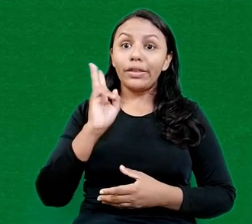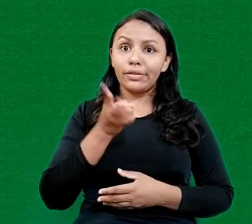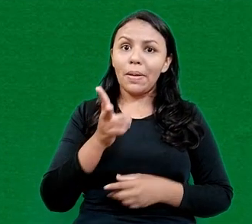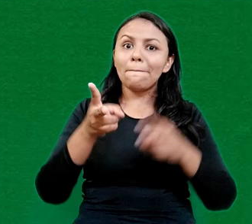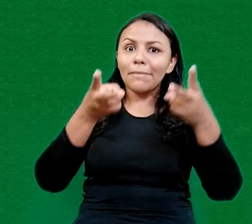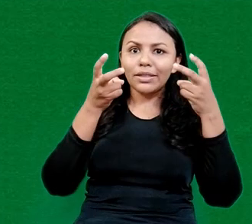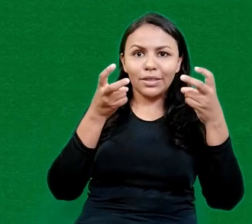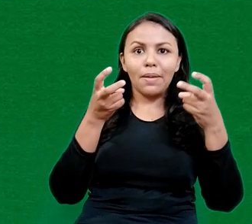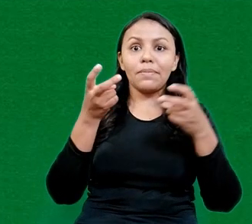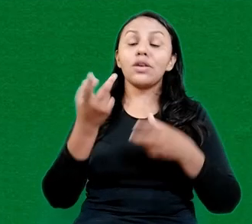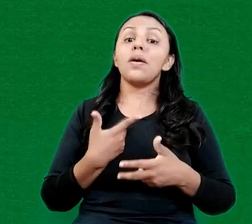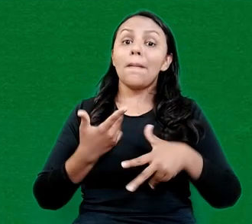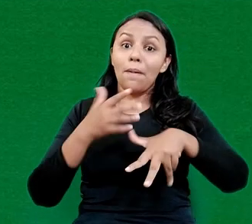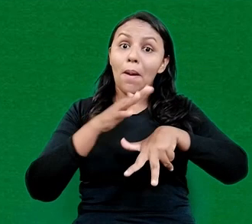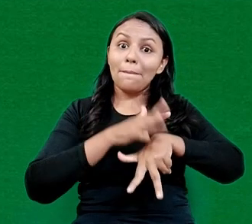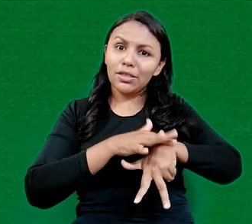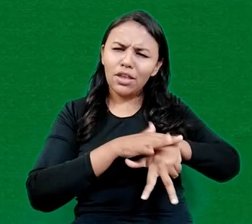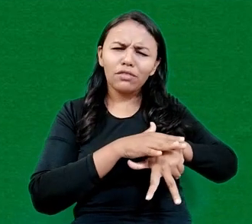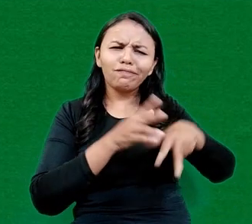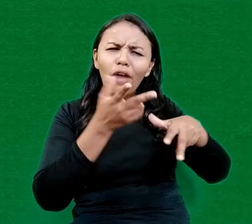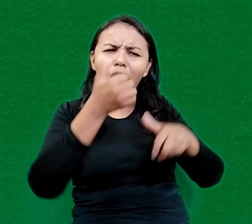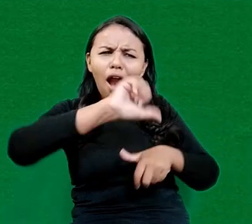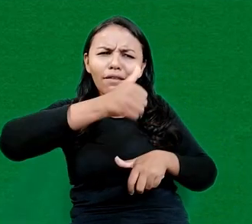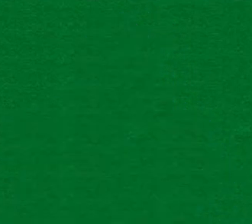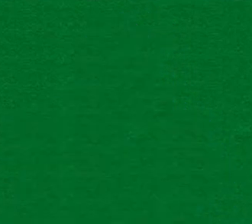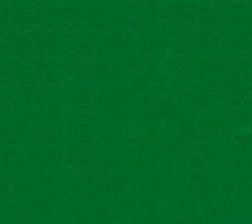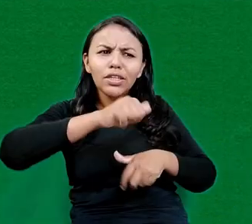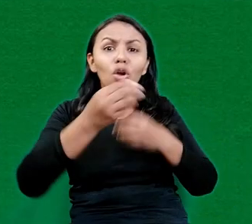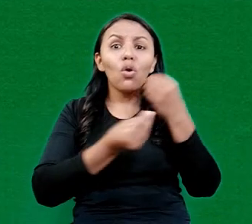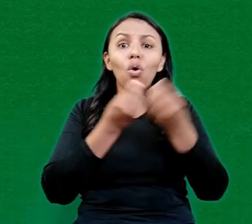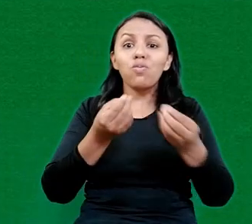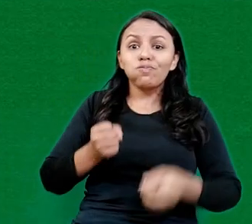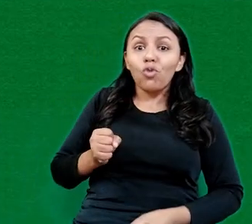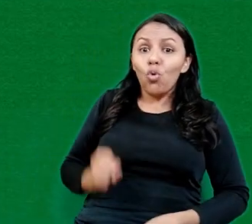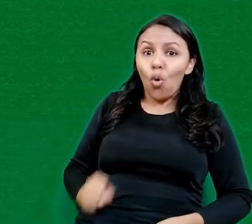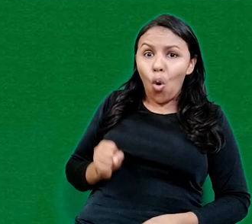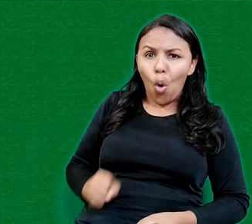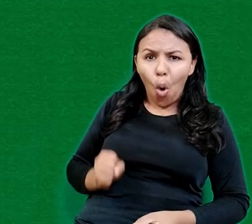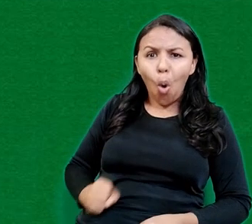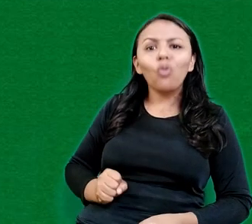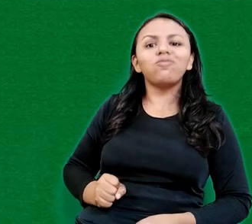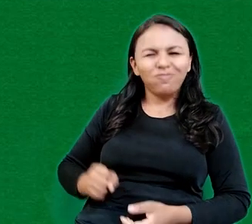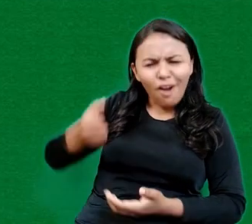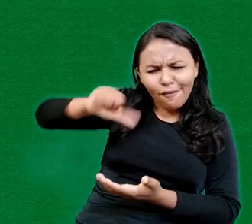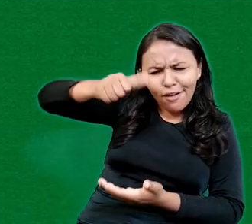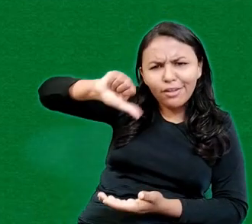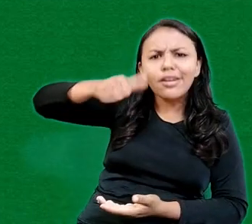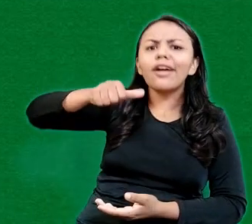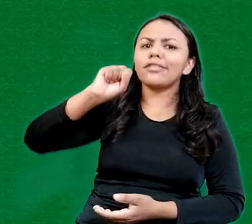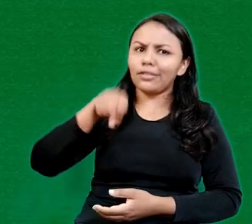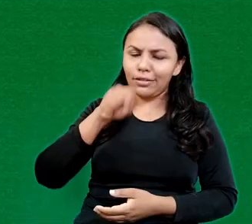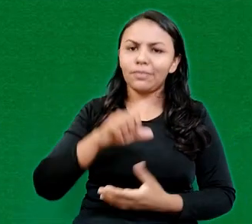paciente, e aí você também pode avaliar, é o tipo de fezes. O cocô, literalmente, né, que